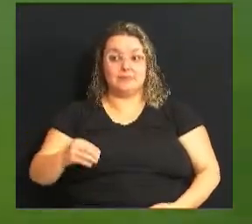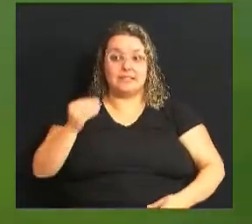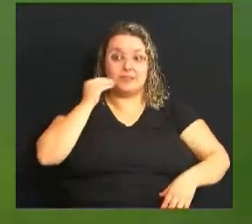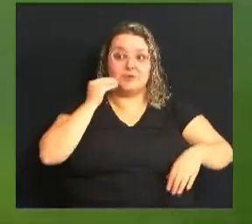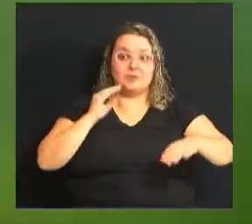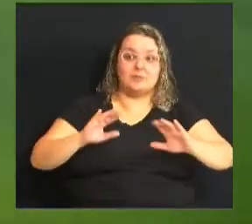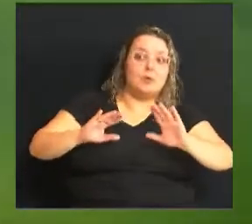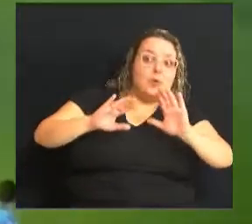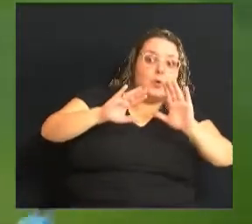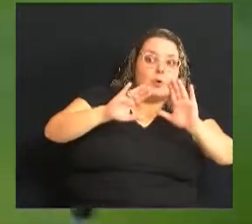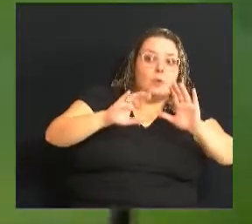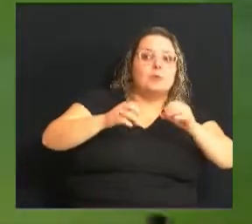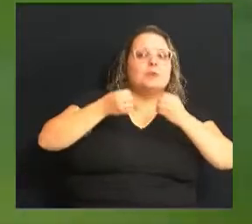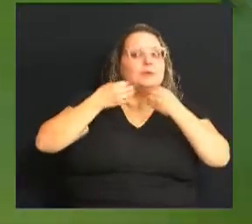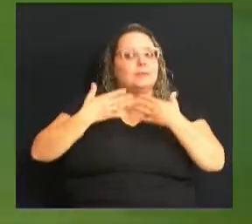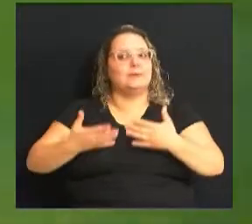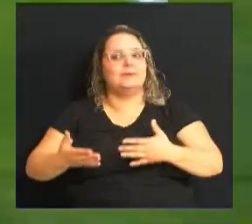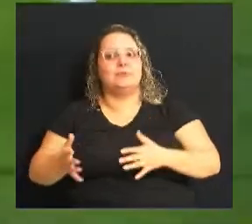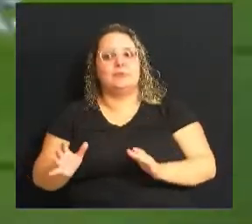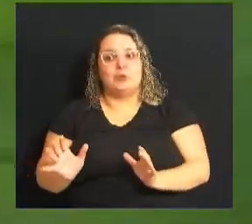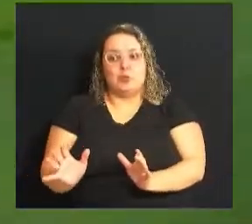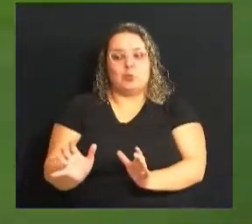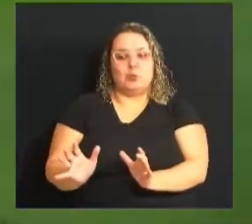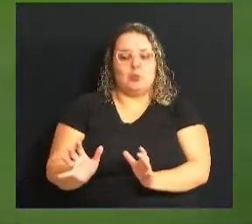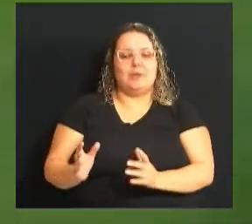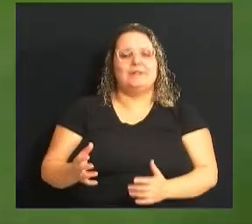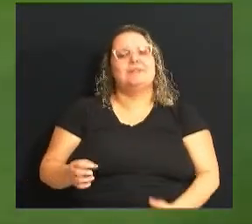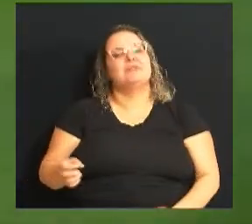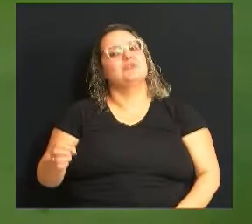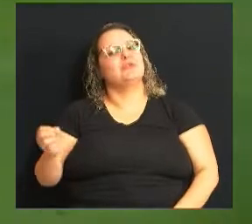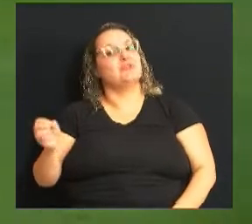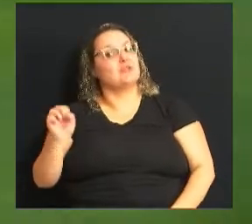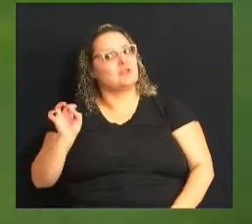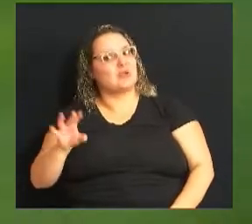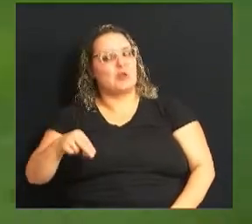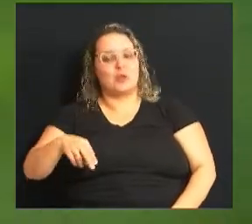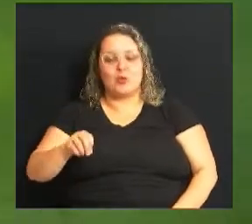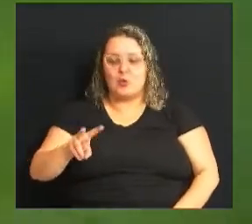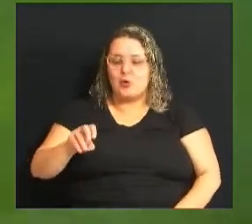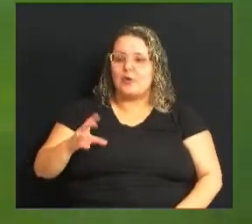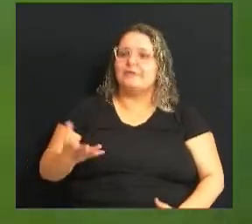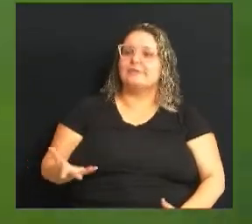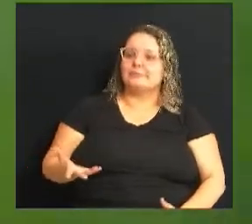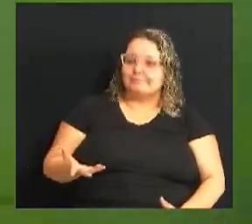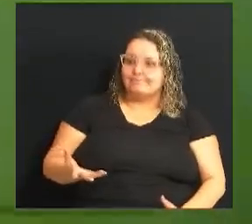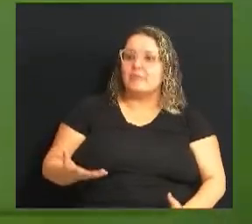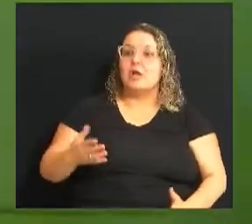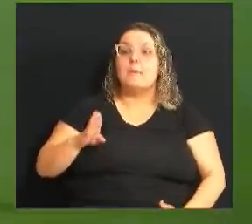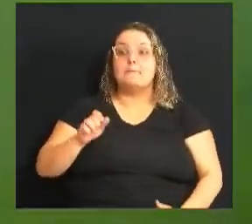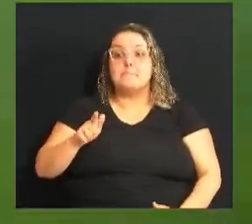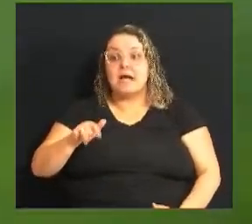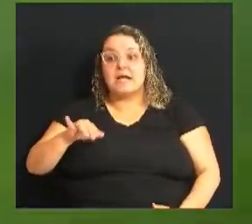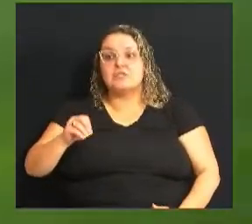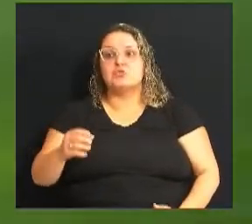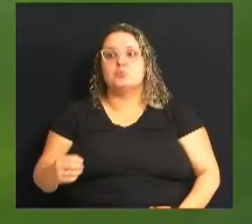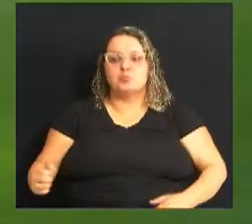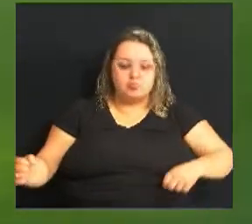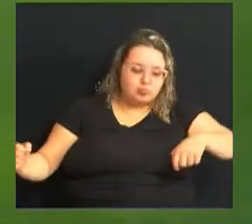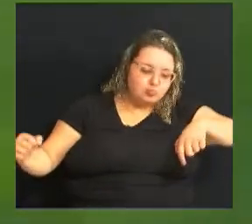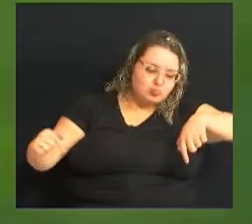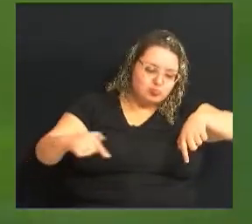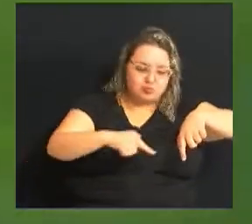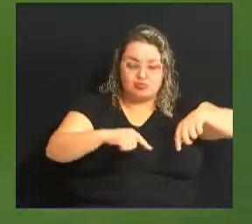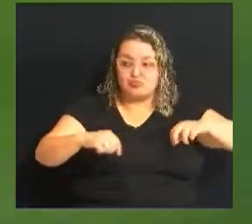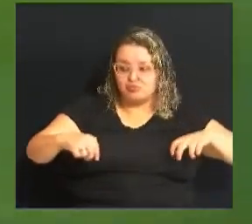bem posicionado. Só dava Novo Horizontino, Baggio recebeu agora cara a cara com o goleirão